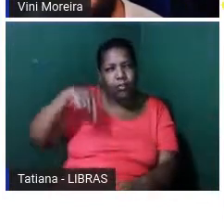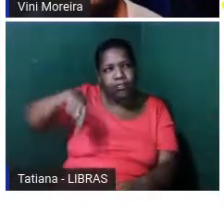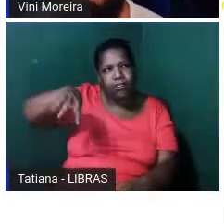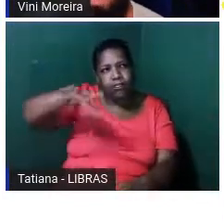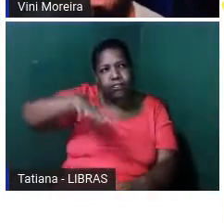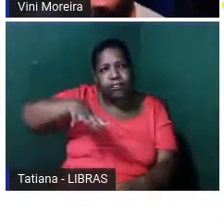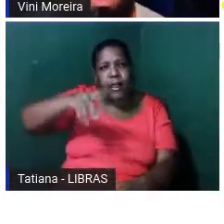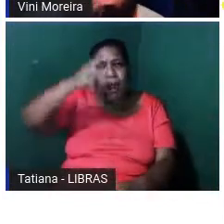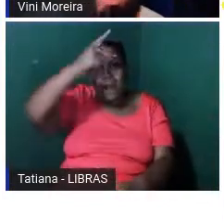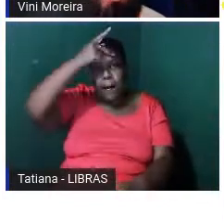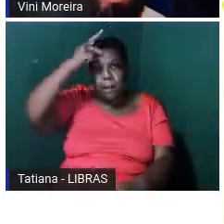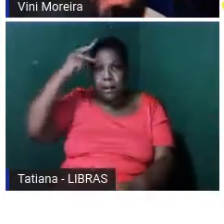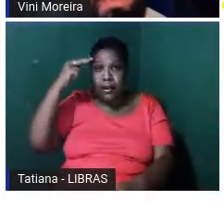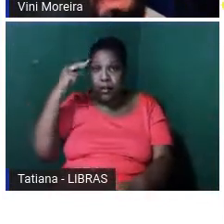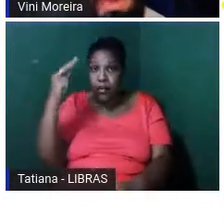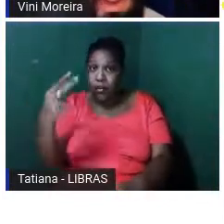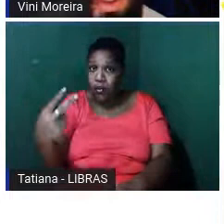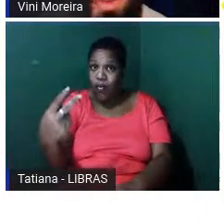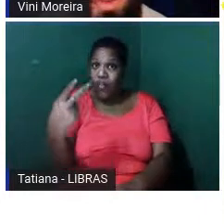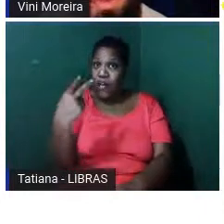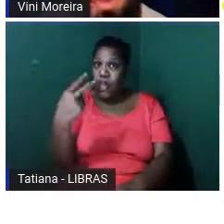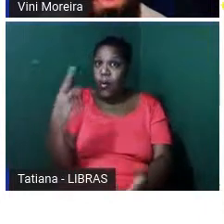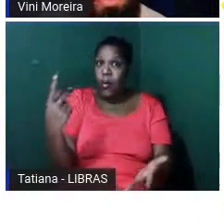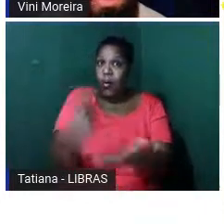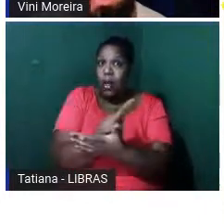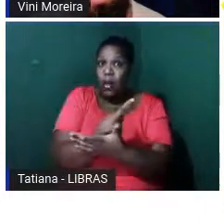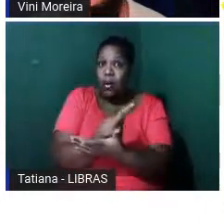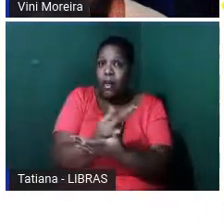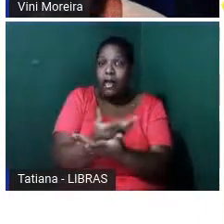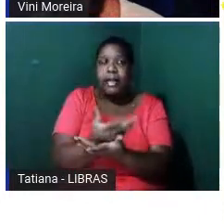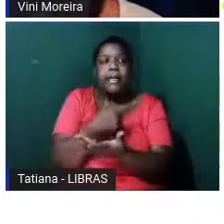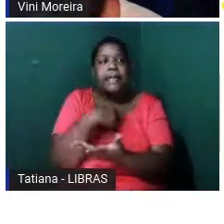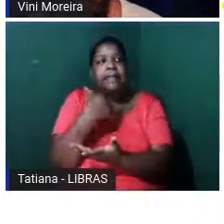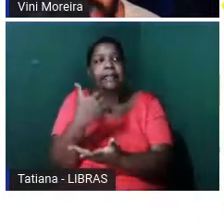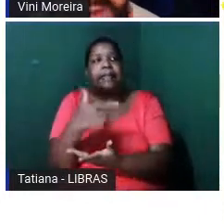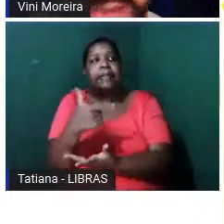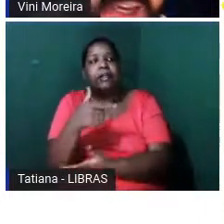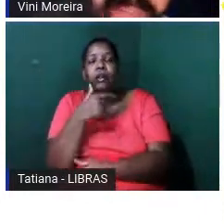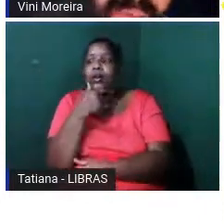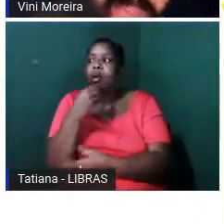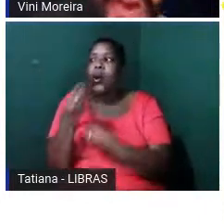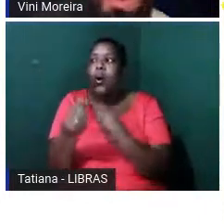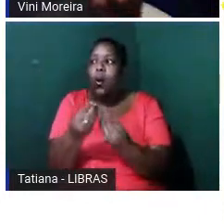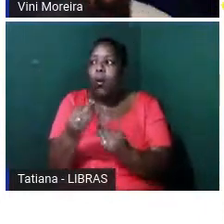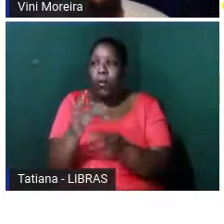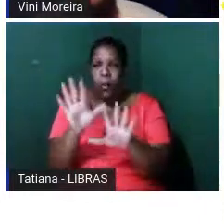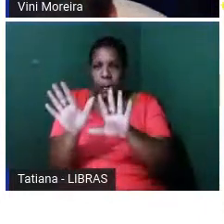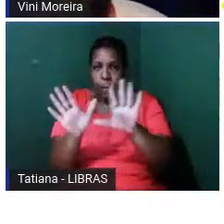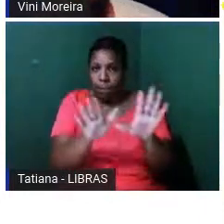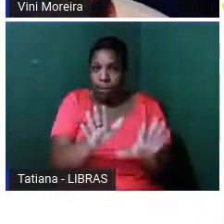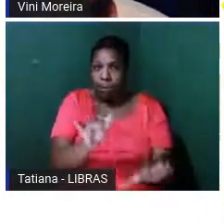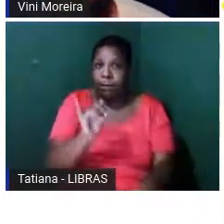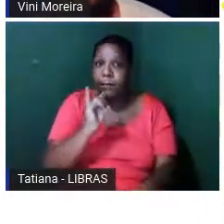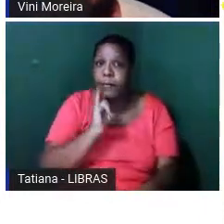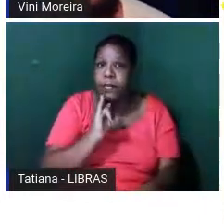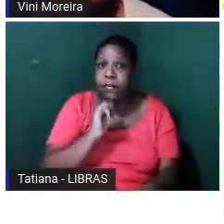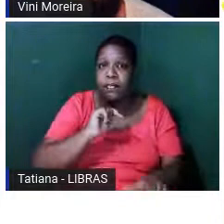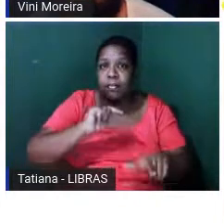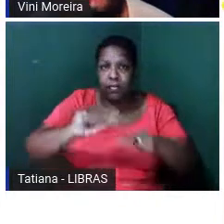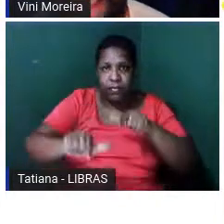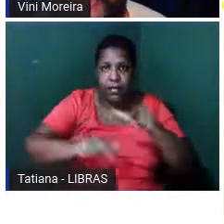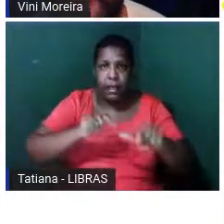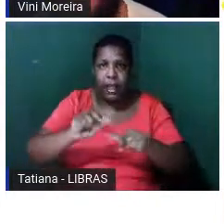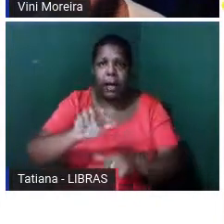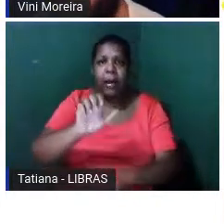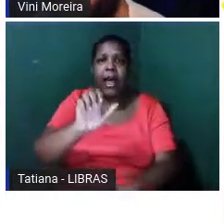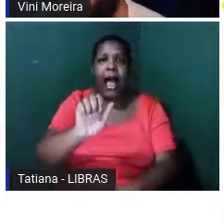e para as pessoas que foram assistir o que está acontecendo e eu não tinha como o primeiro exemplo foi quando eu tava trabalhando numa